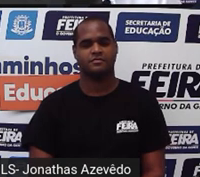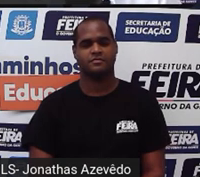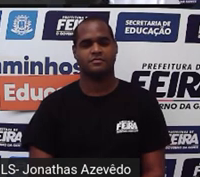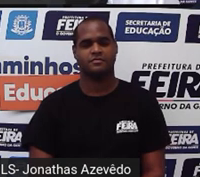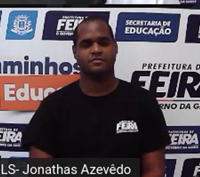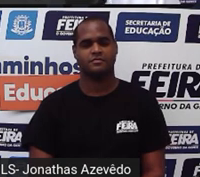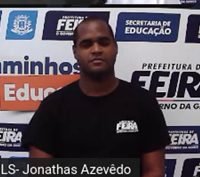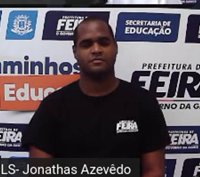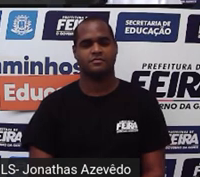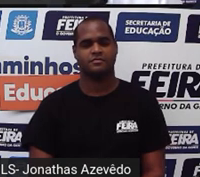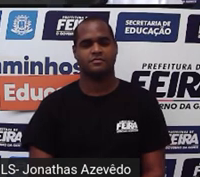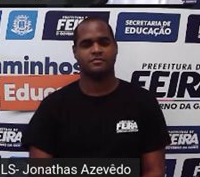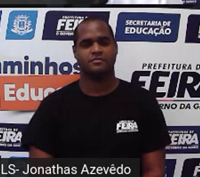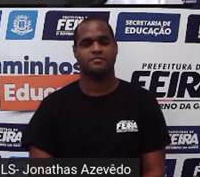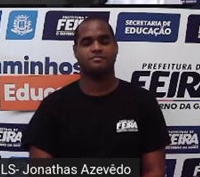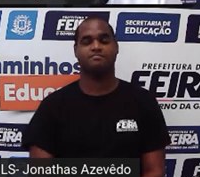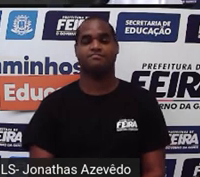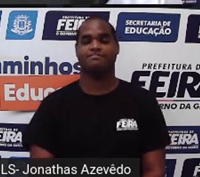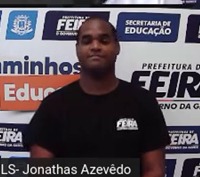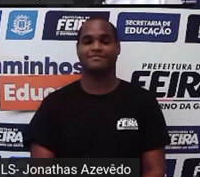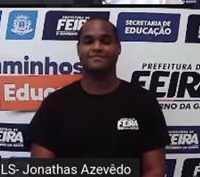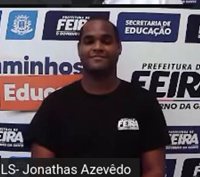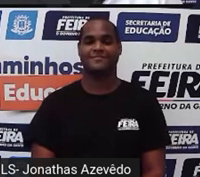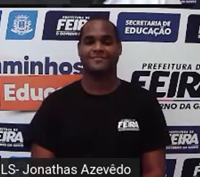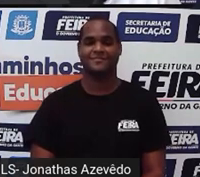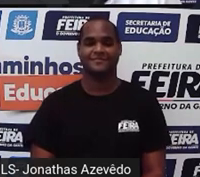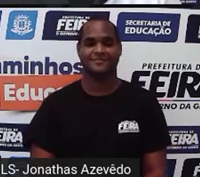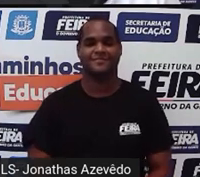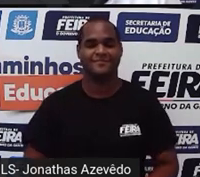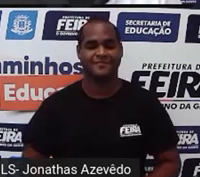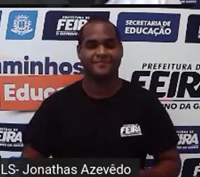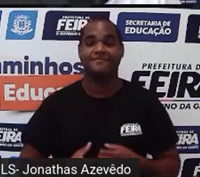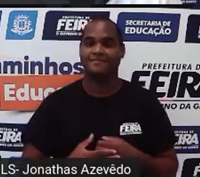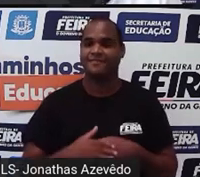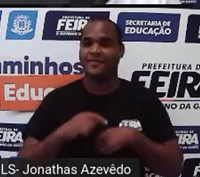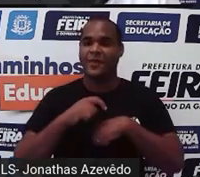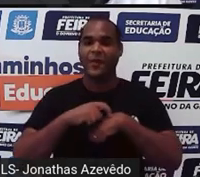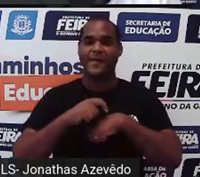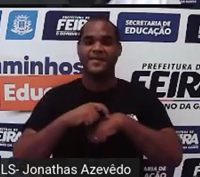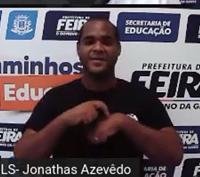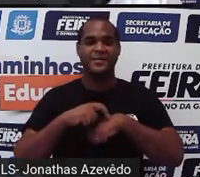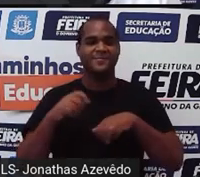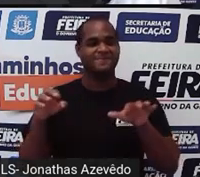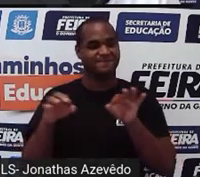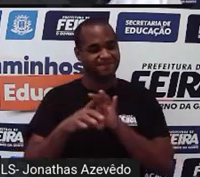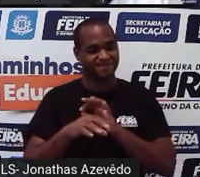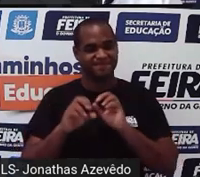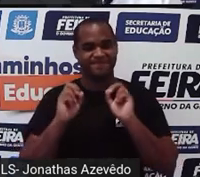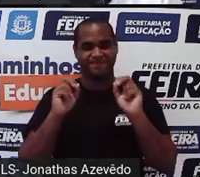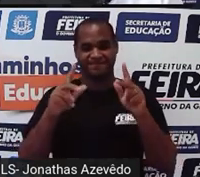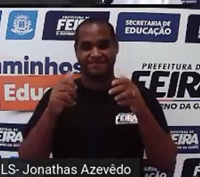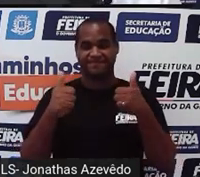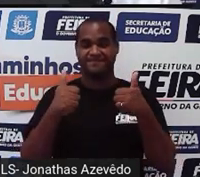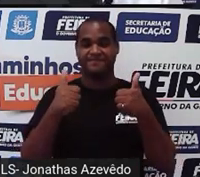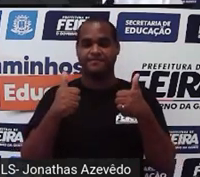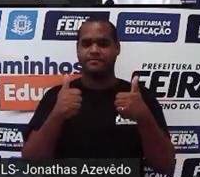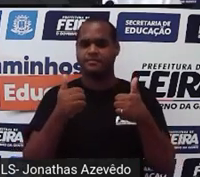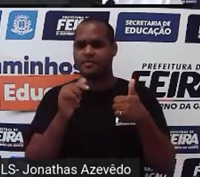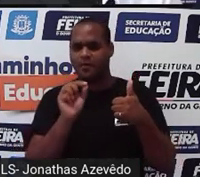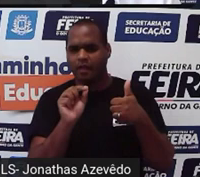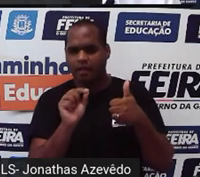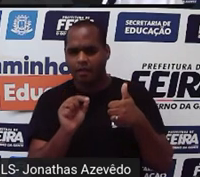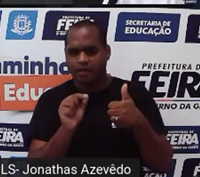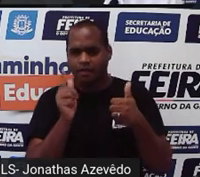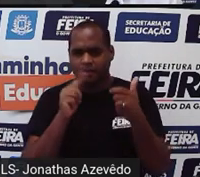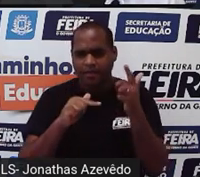E aí E aí e Prontinho é isso aí e aí